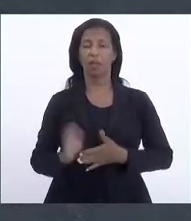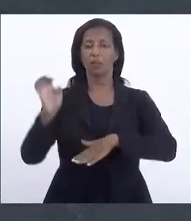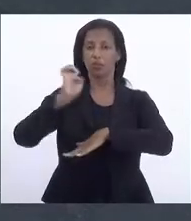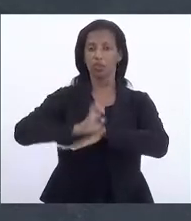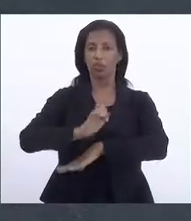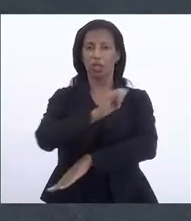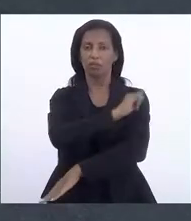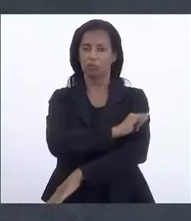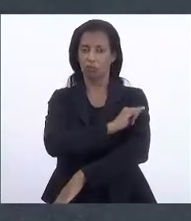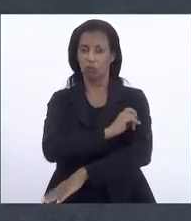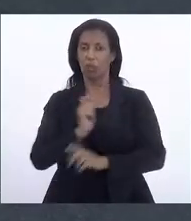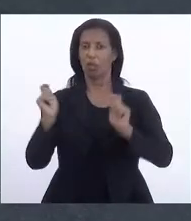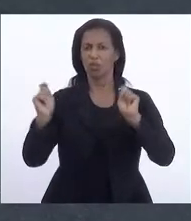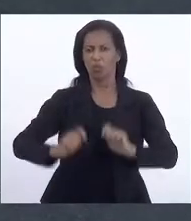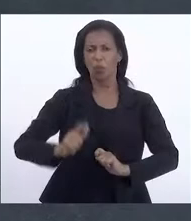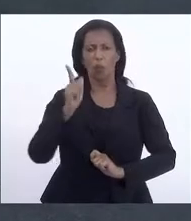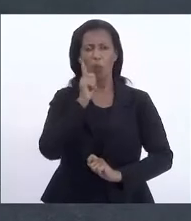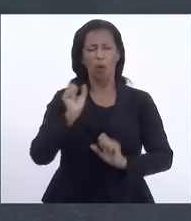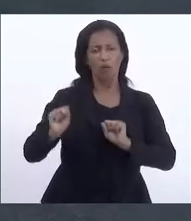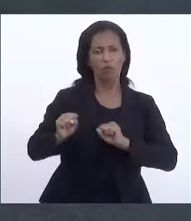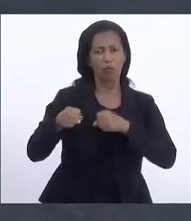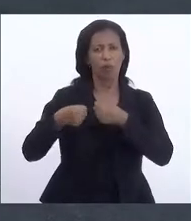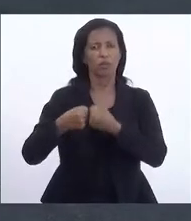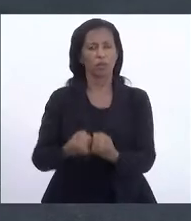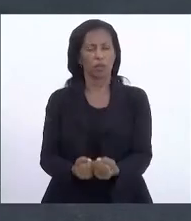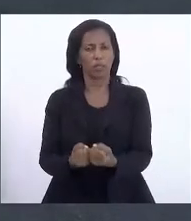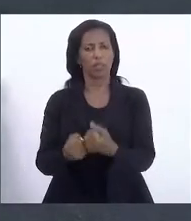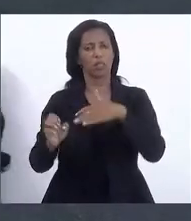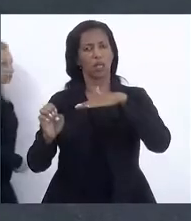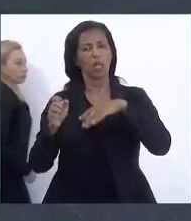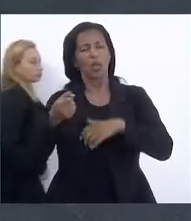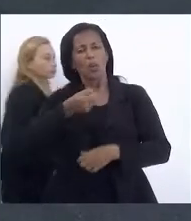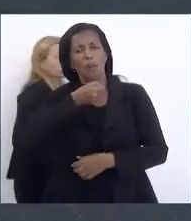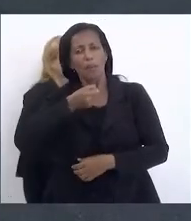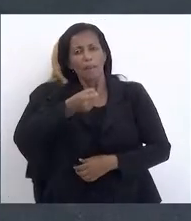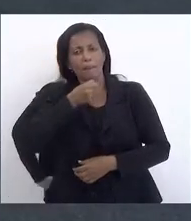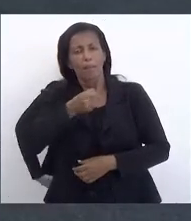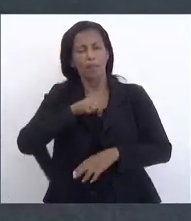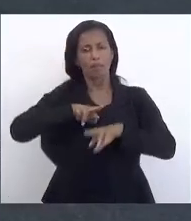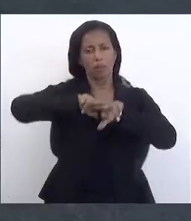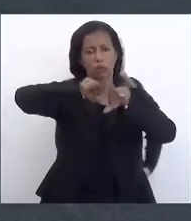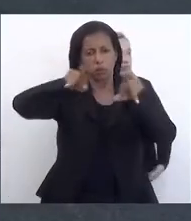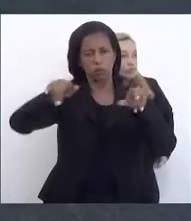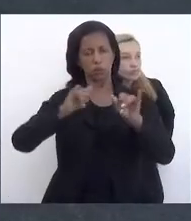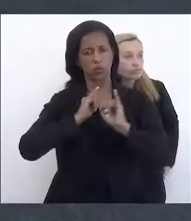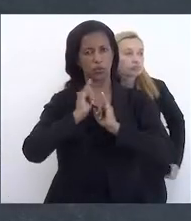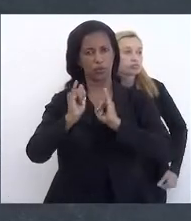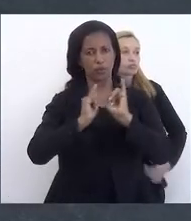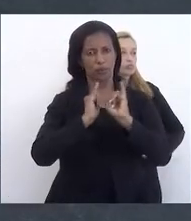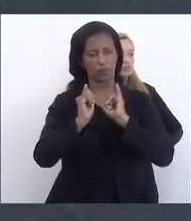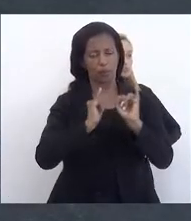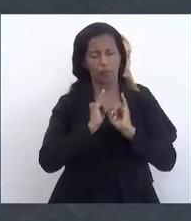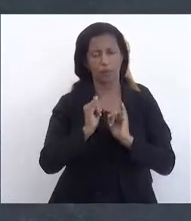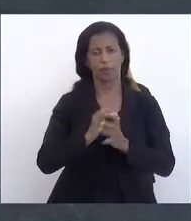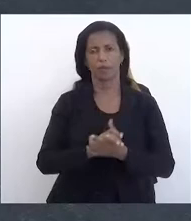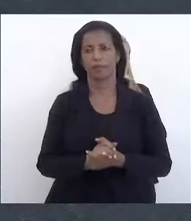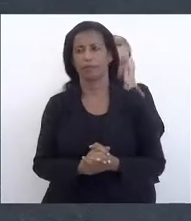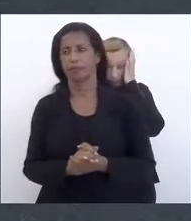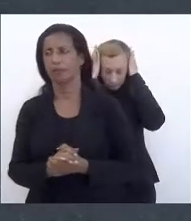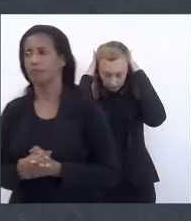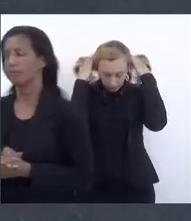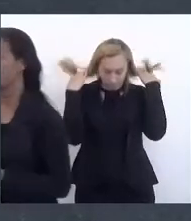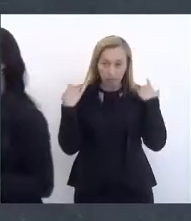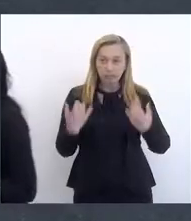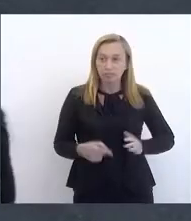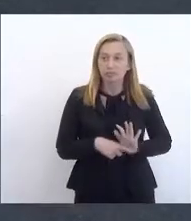Estado do Rio de Janeiro, que a gente possa fortalecer uma imprensa e uma difusão de informação que seja contento de